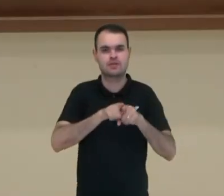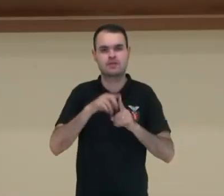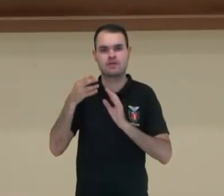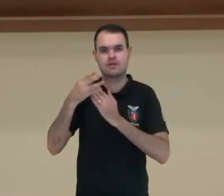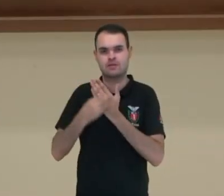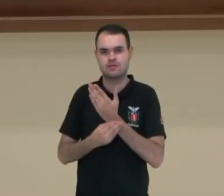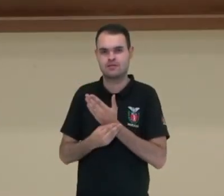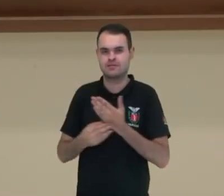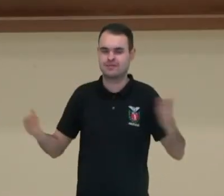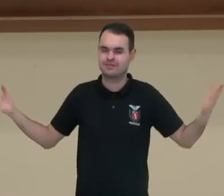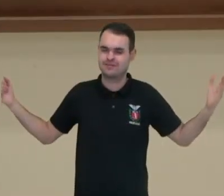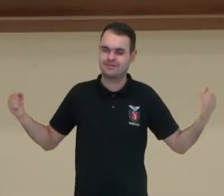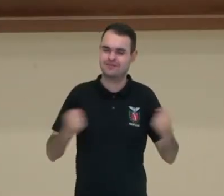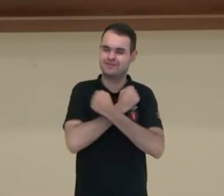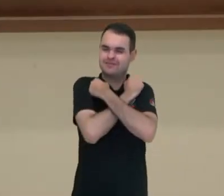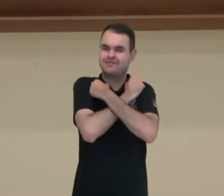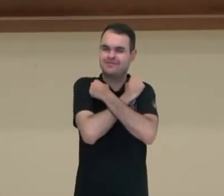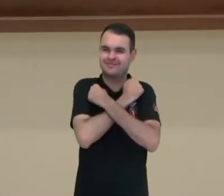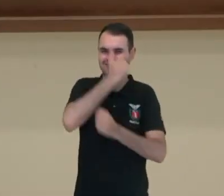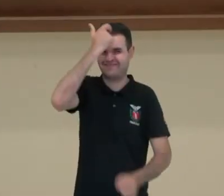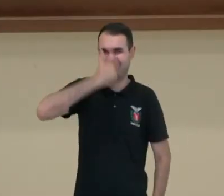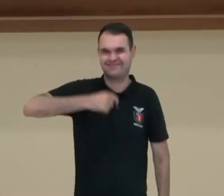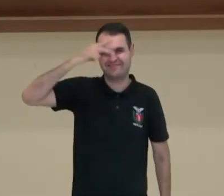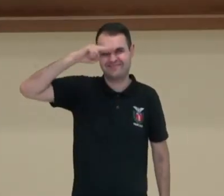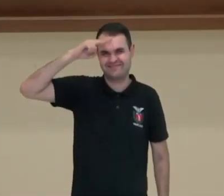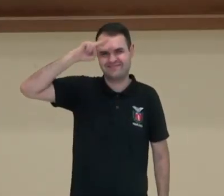referências, aquele abração do Sr. Roberto.